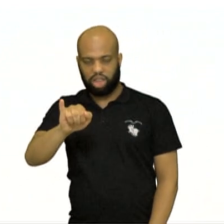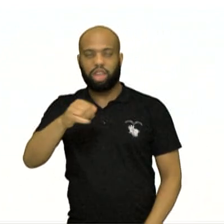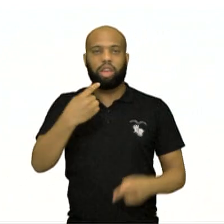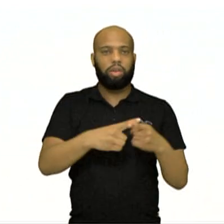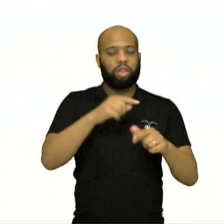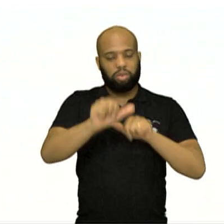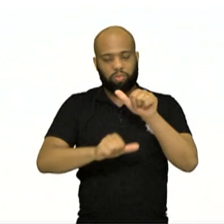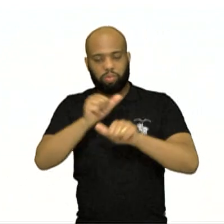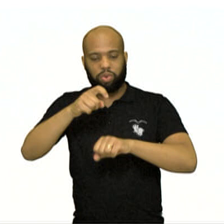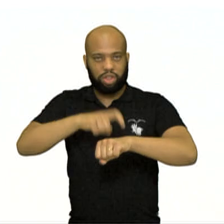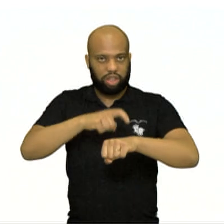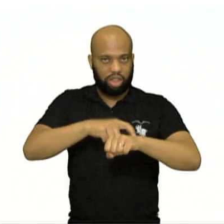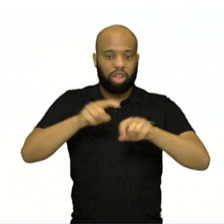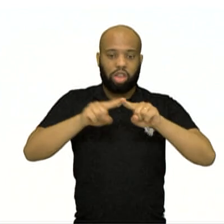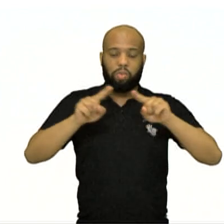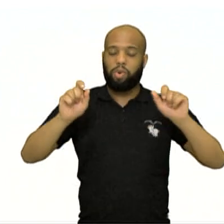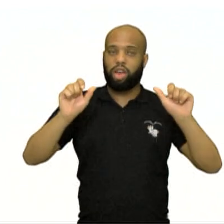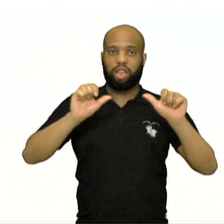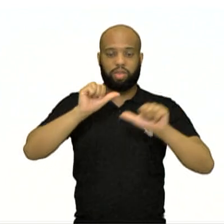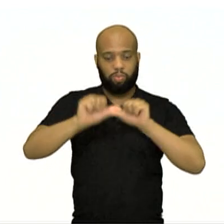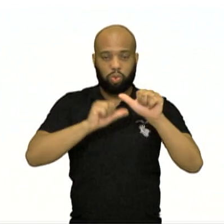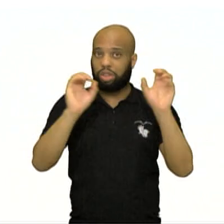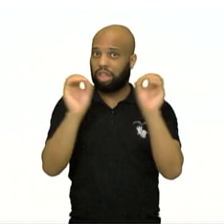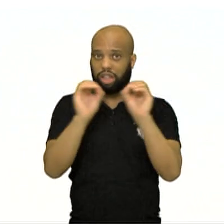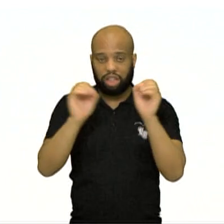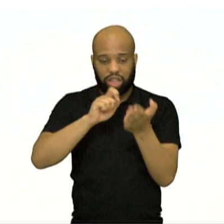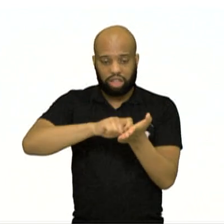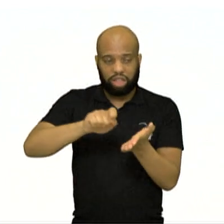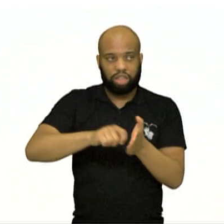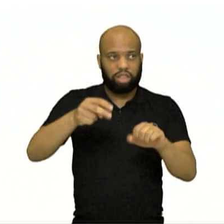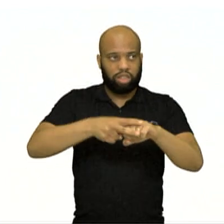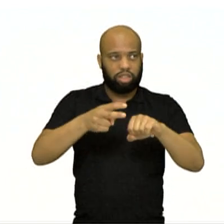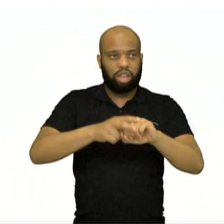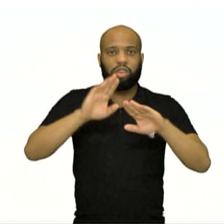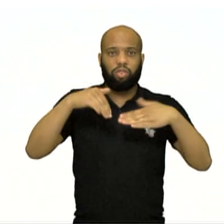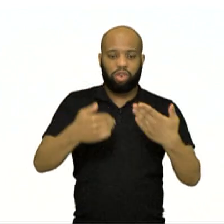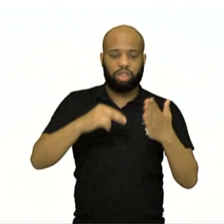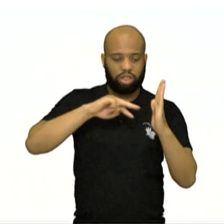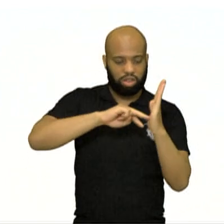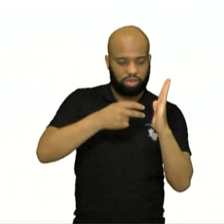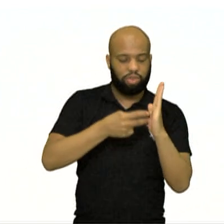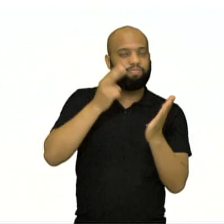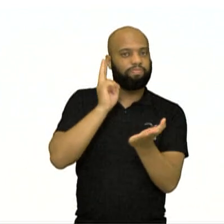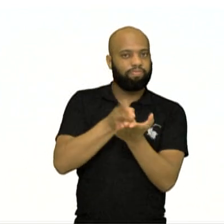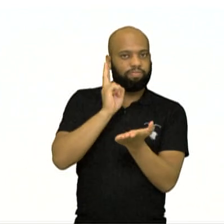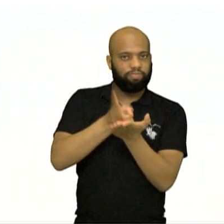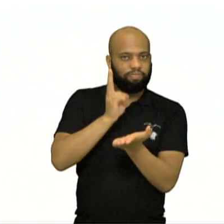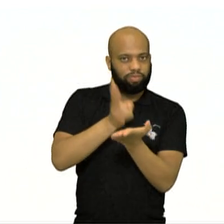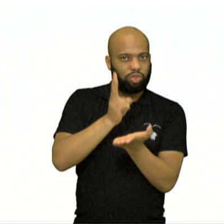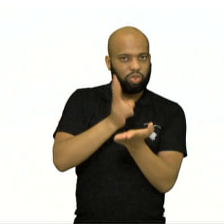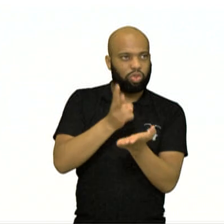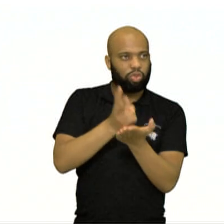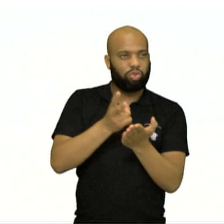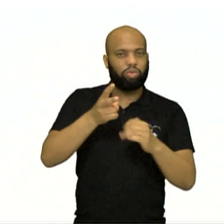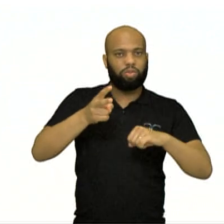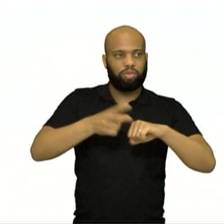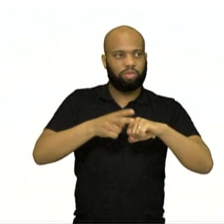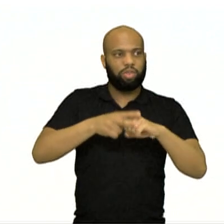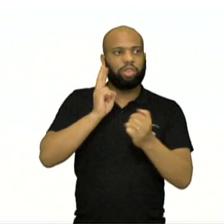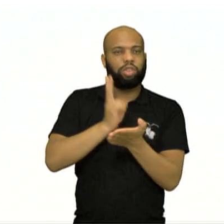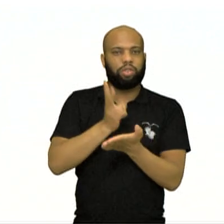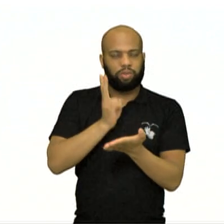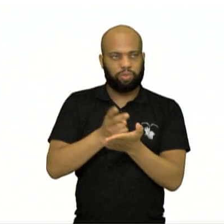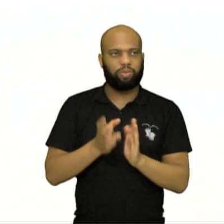não altera a escrita do verbo, então o verbo significativo se manterá na sua basic form, na sua forma